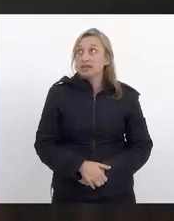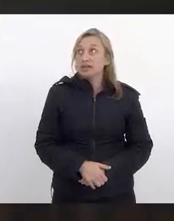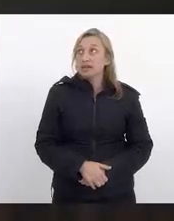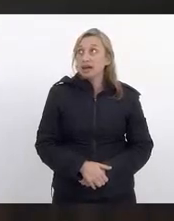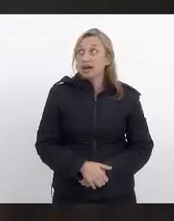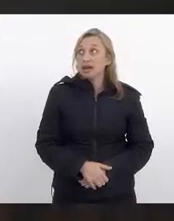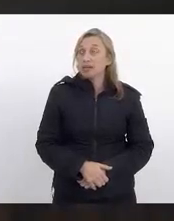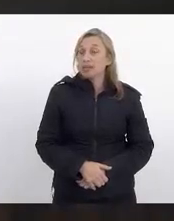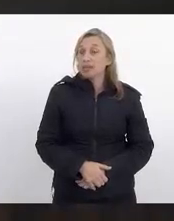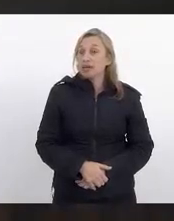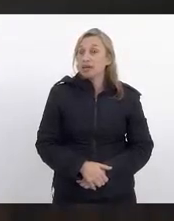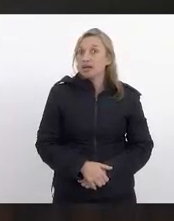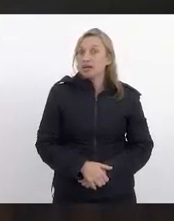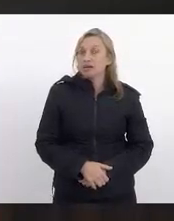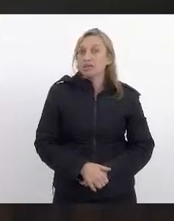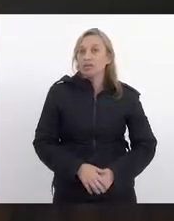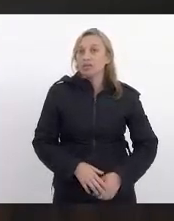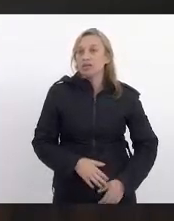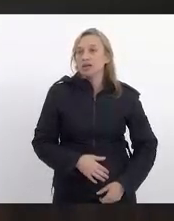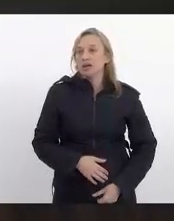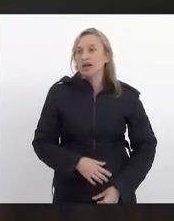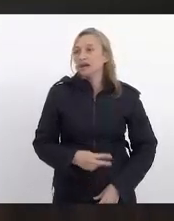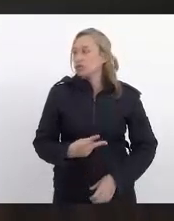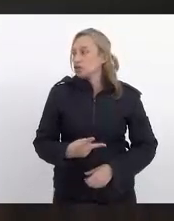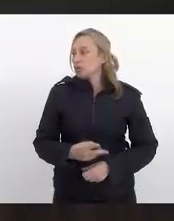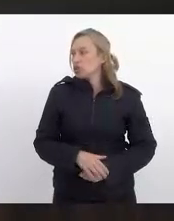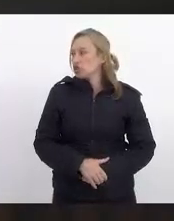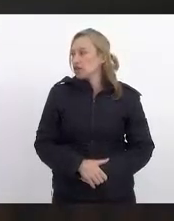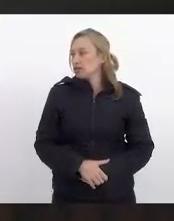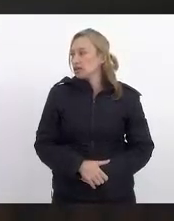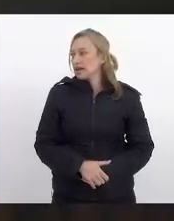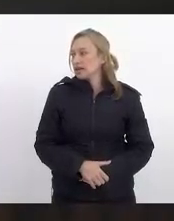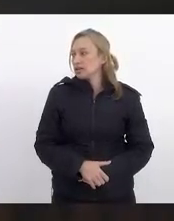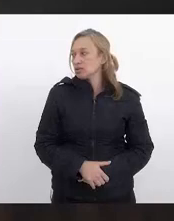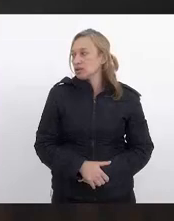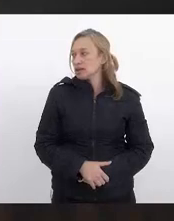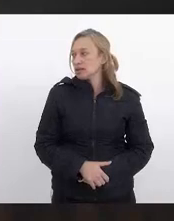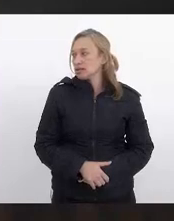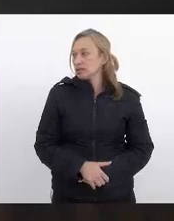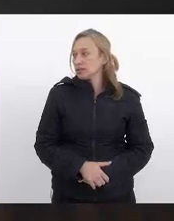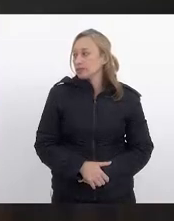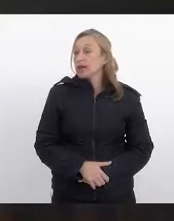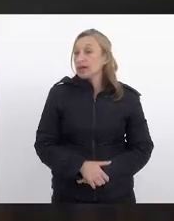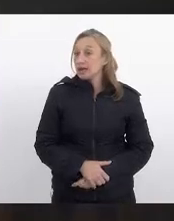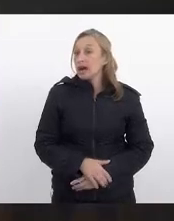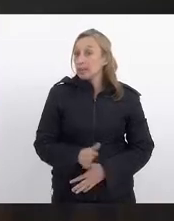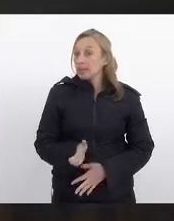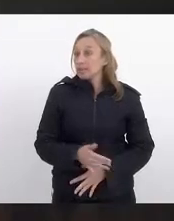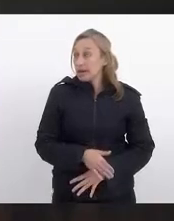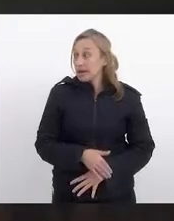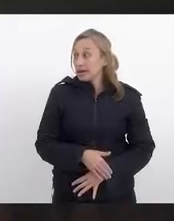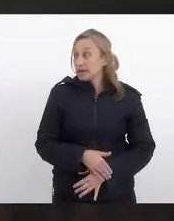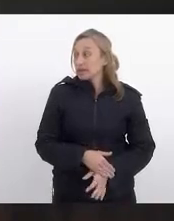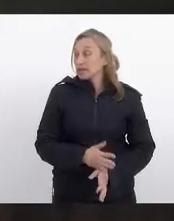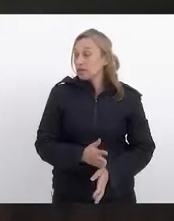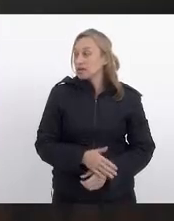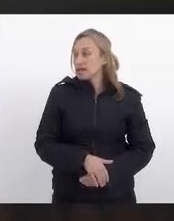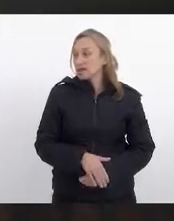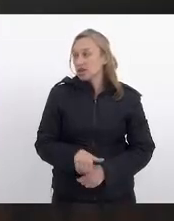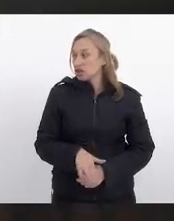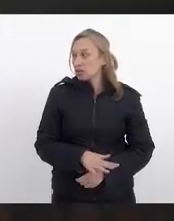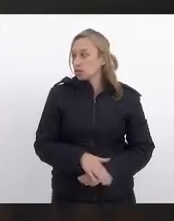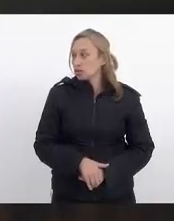financeira e controle para emitir parecer pela comissão de construção de Justiça Deputado Márcio Pacheco aparecer aquela